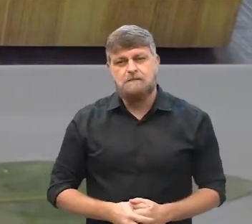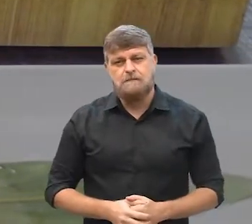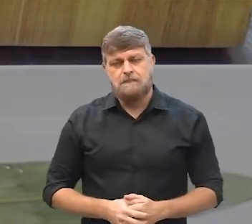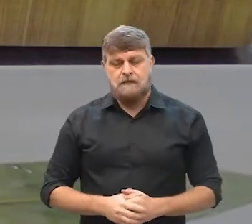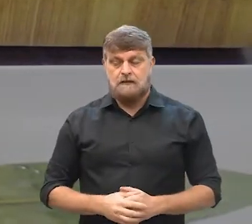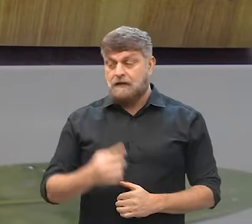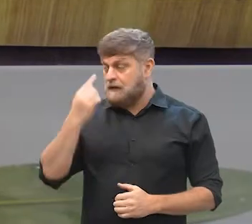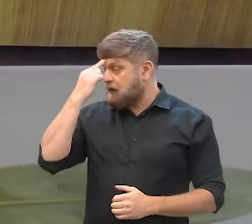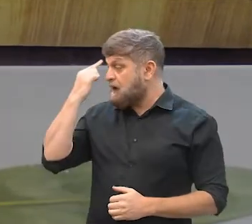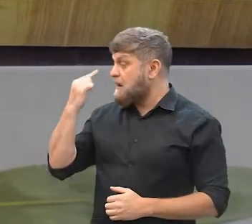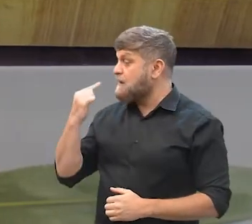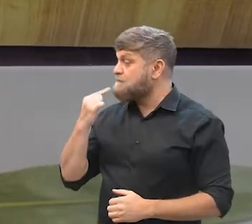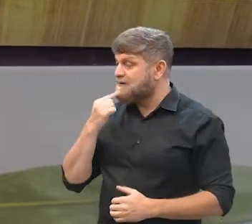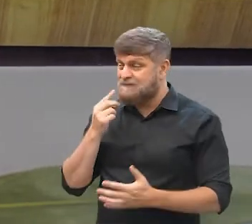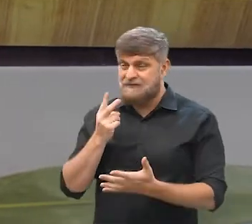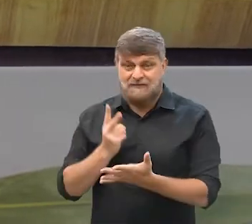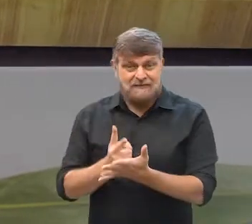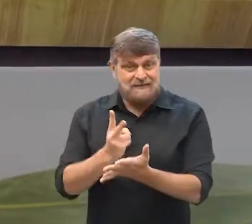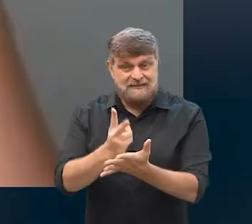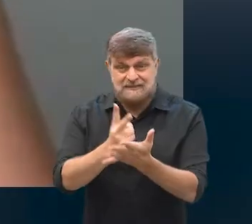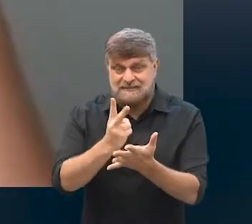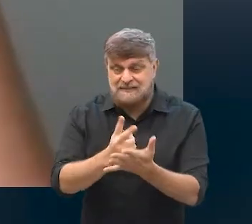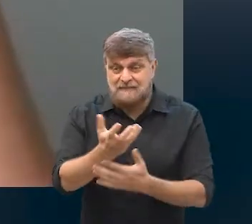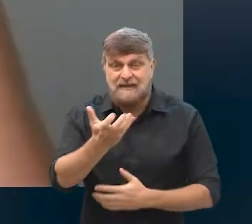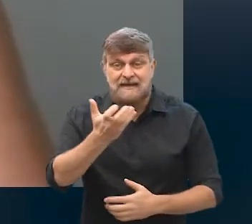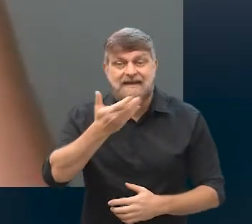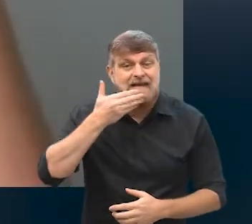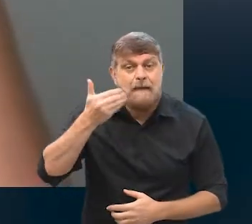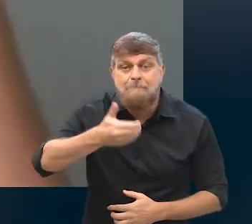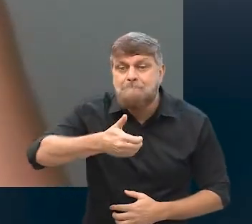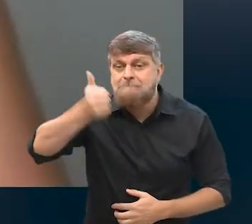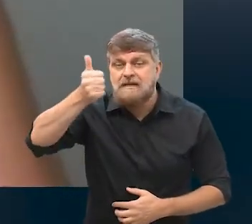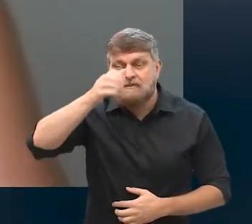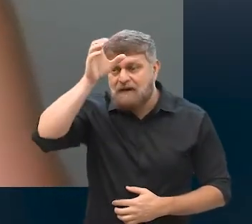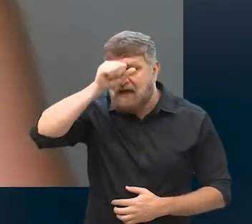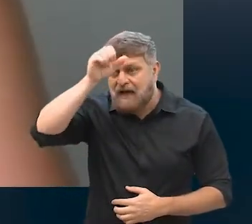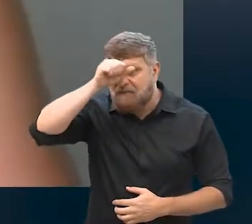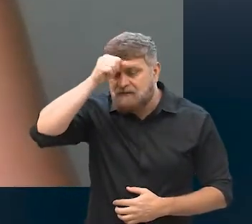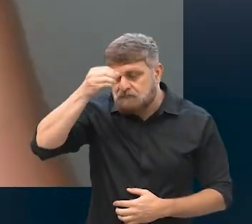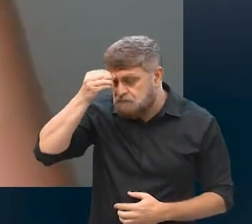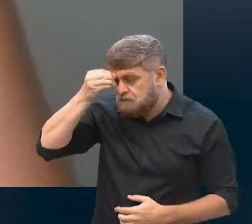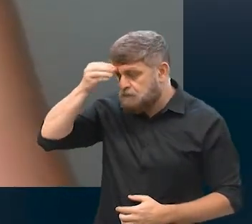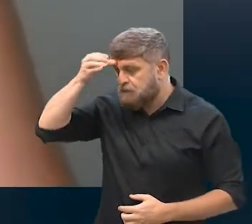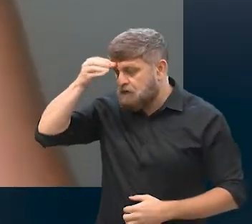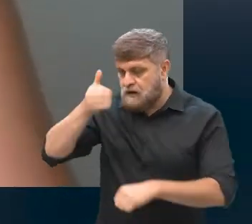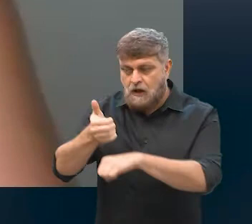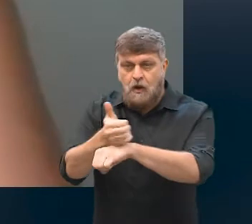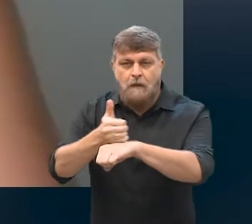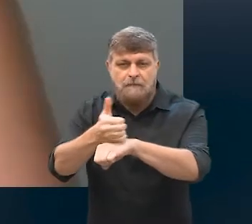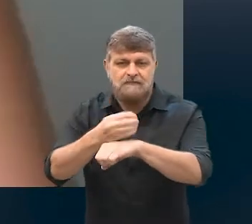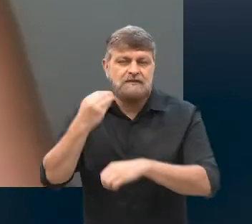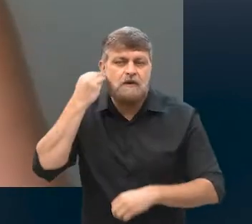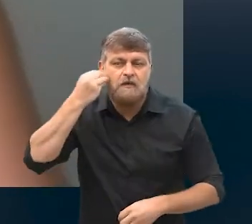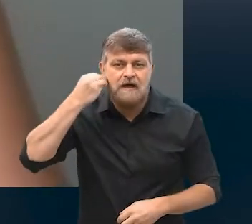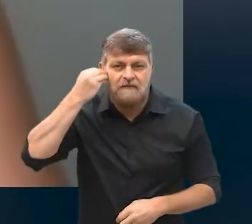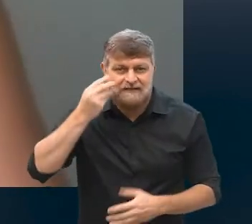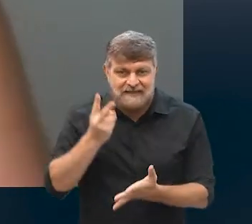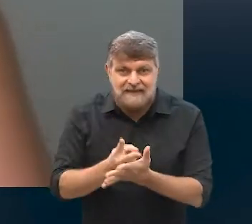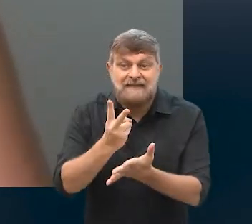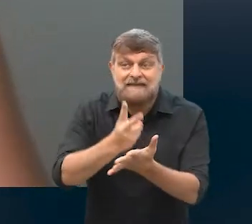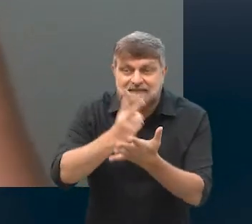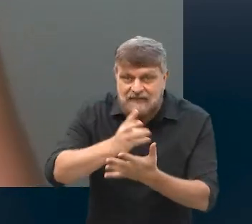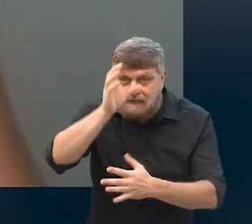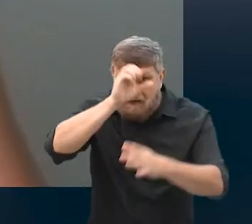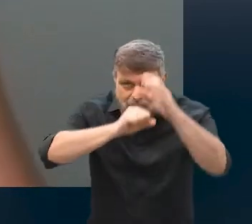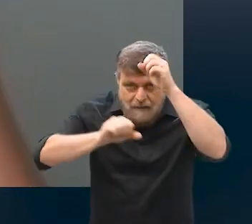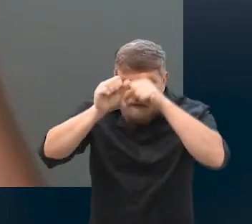do perfil de estar sempre em busca de melhoria, de aprendizado, porque mesmo um profissional mais experiente, ele sempre vai ter algo para